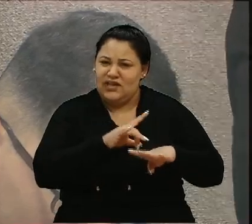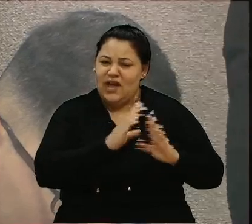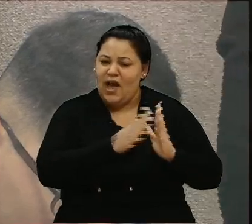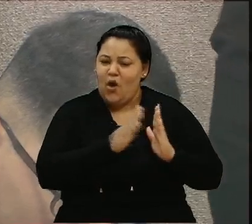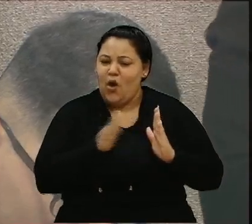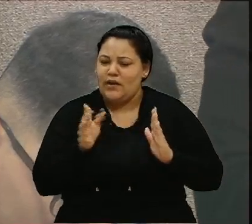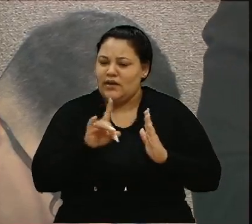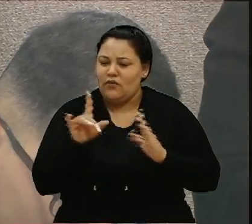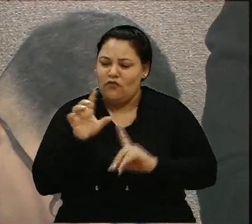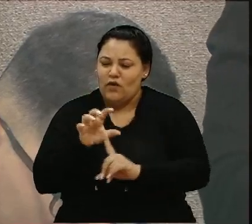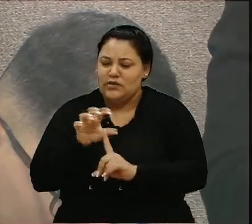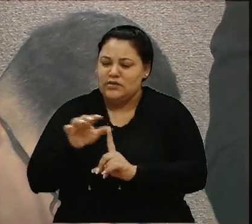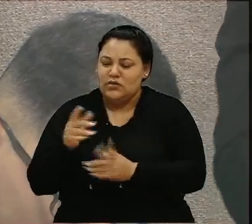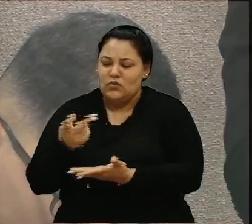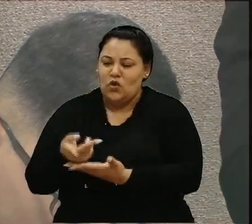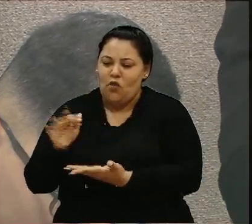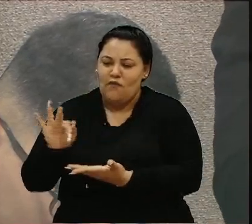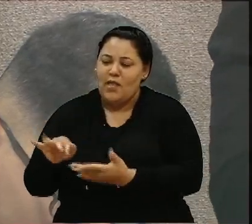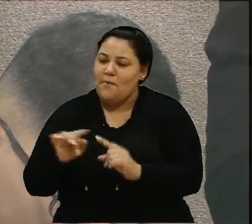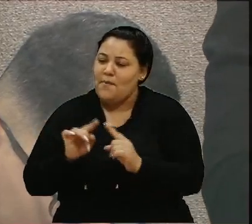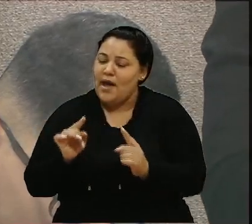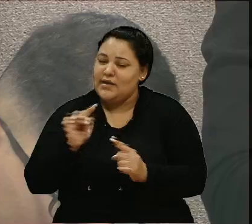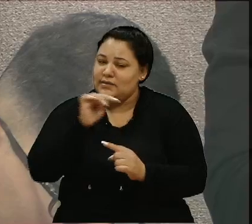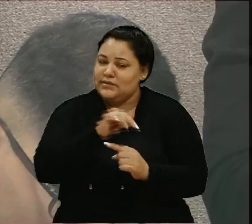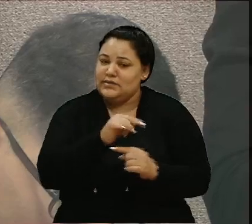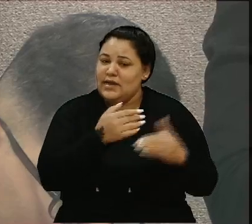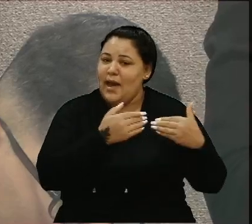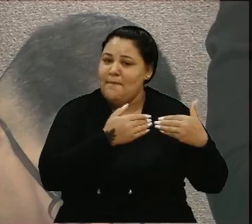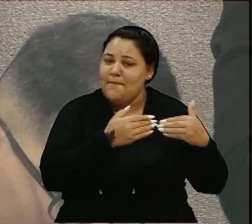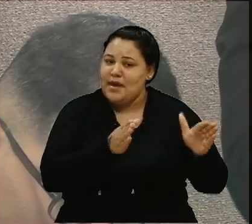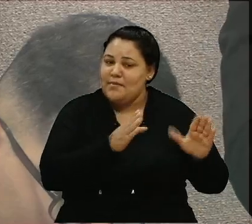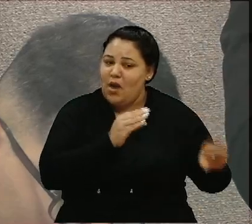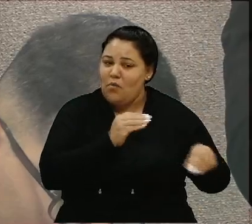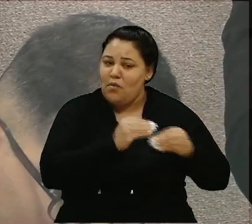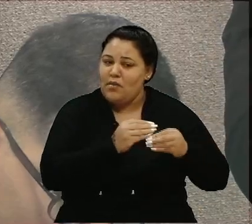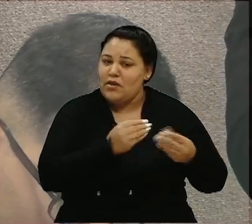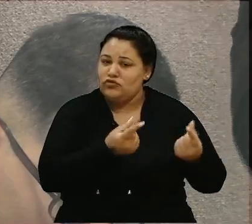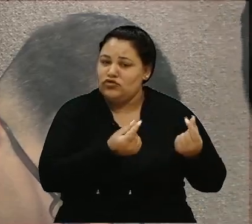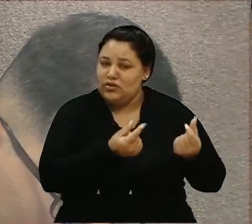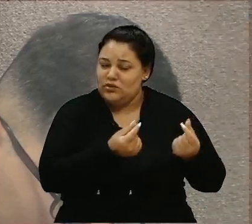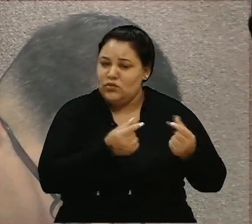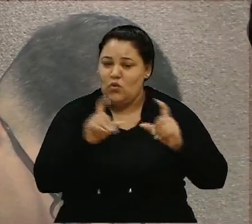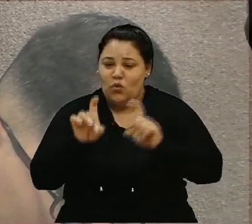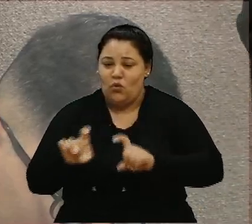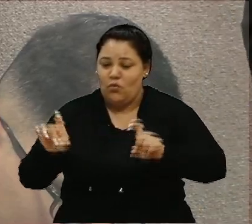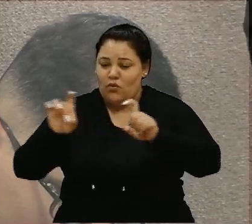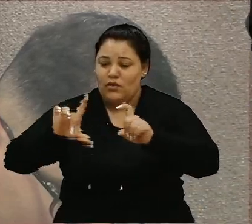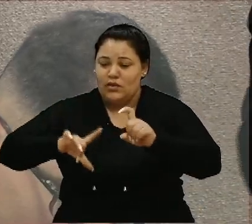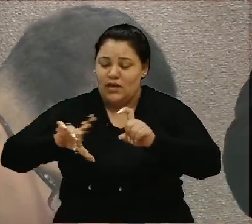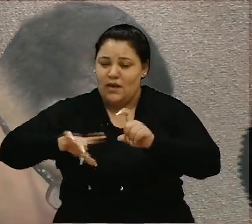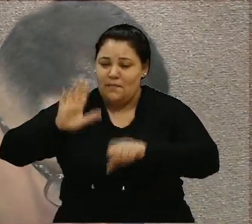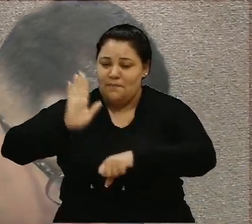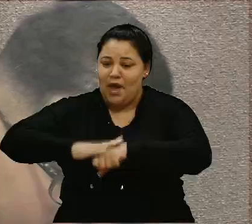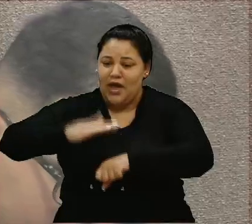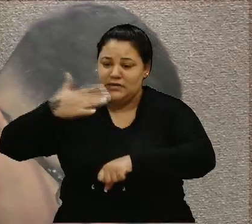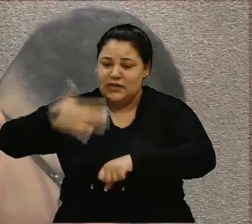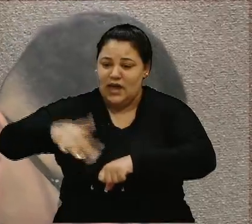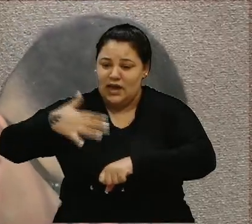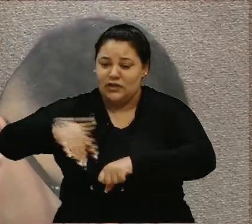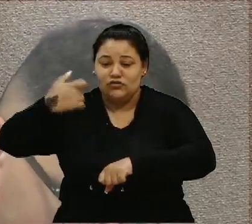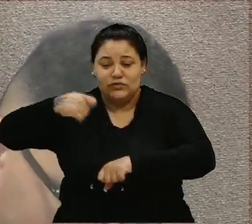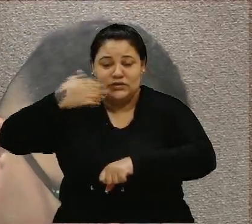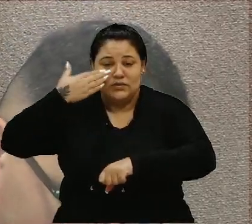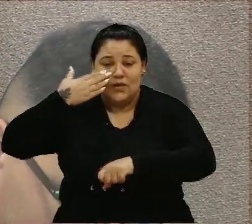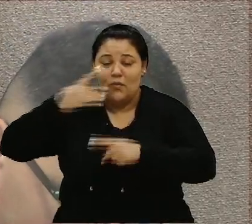sim. Se a gente abre um crédito adicional e os computadores têm um aumento de preço que a gente tem que considerar, porque a nossa